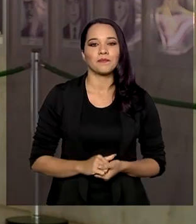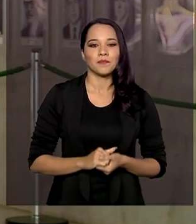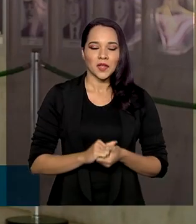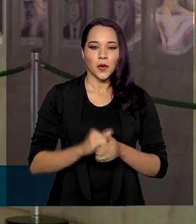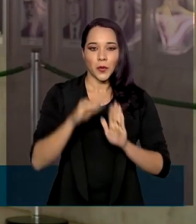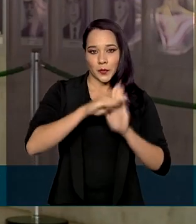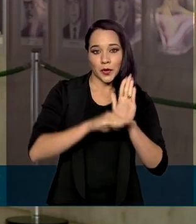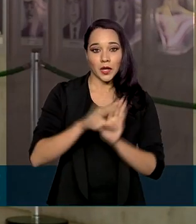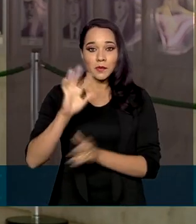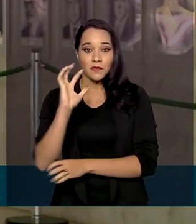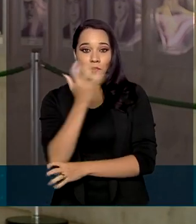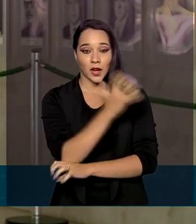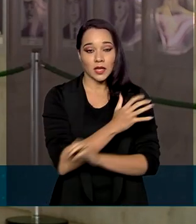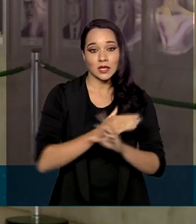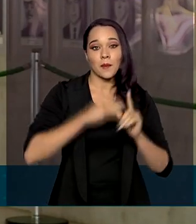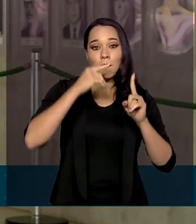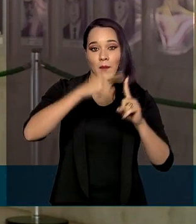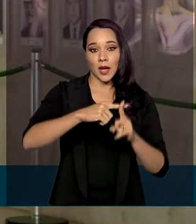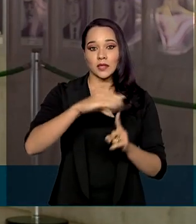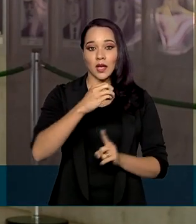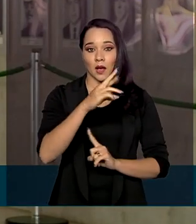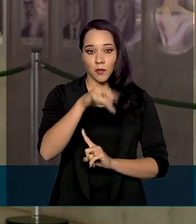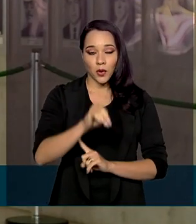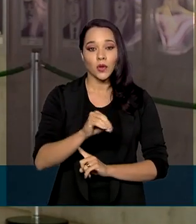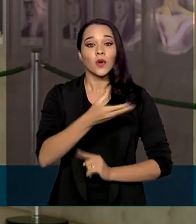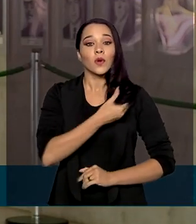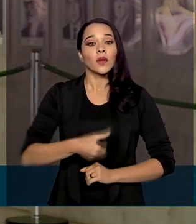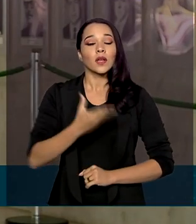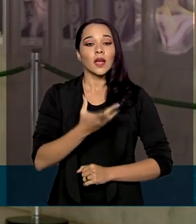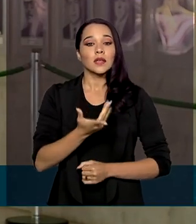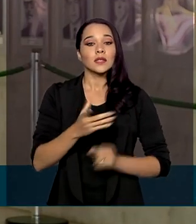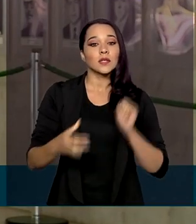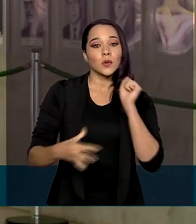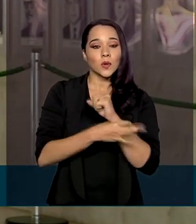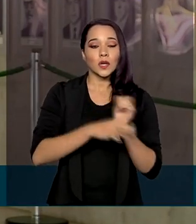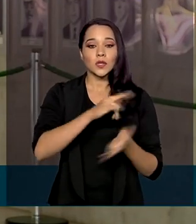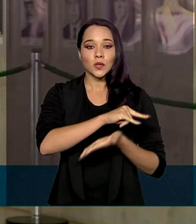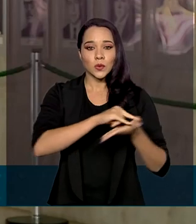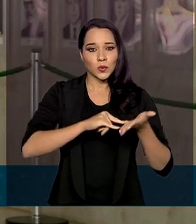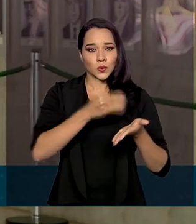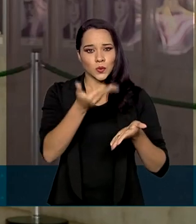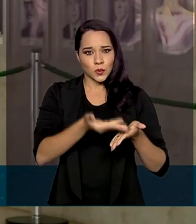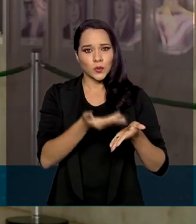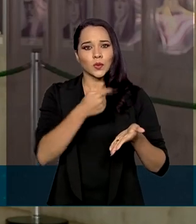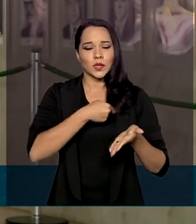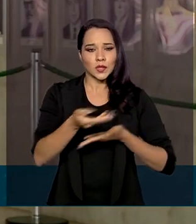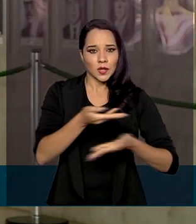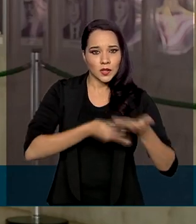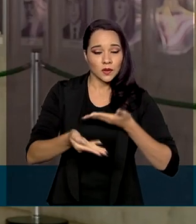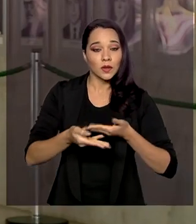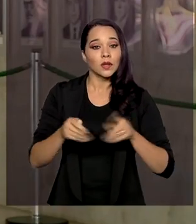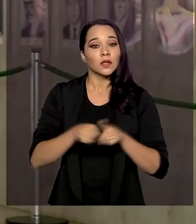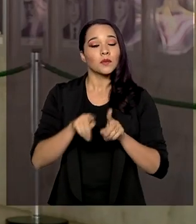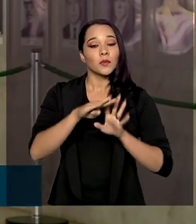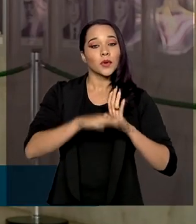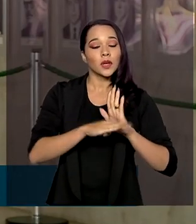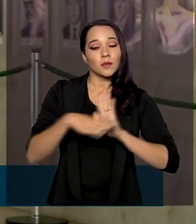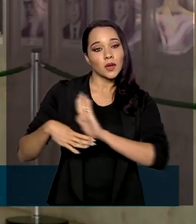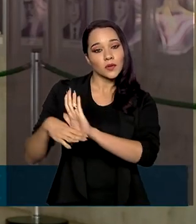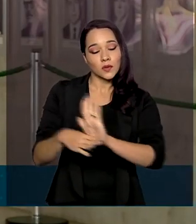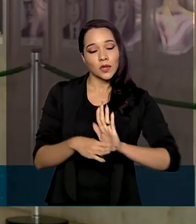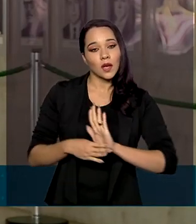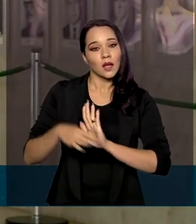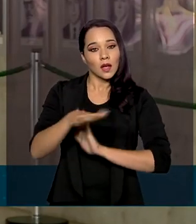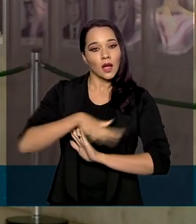carbono, o governo pretende dar mais segurança jurídica para essas transações. O programa também pretende favorecer a geração